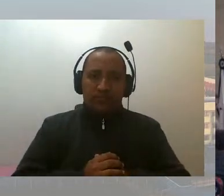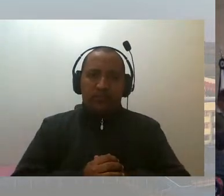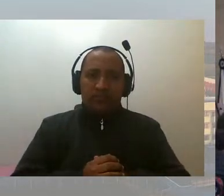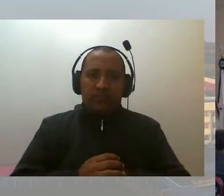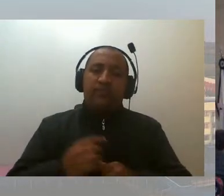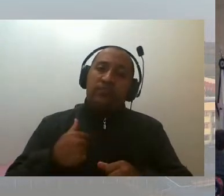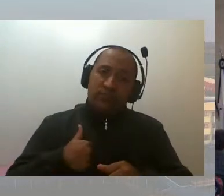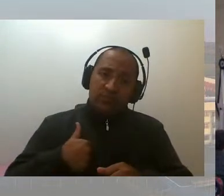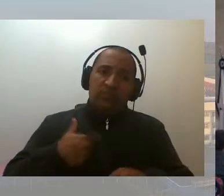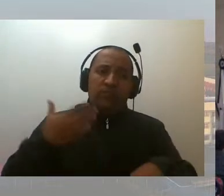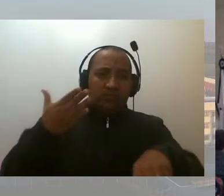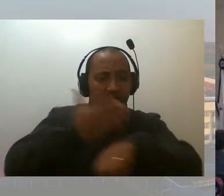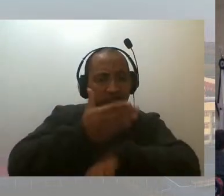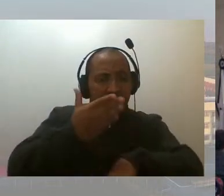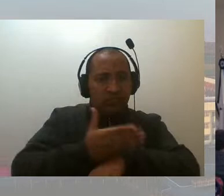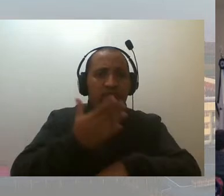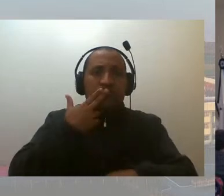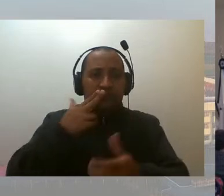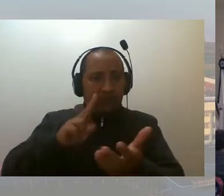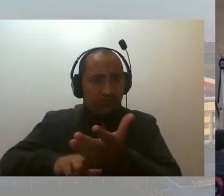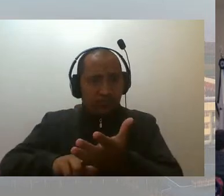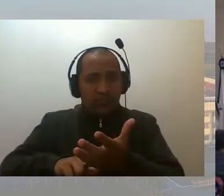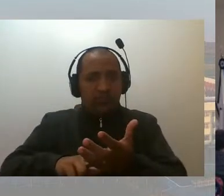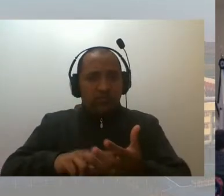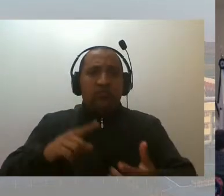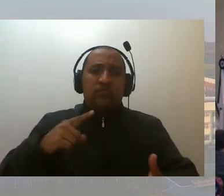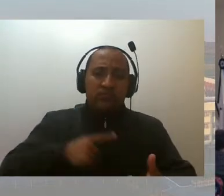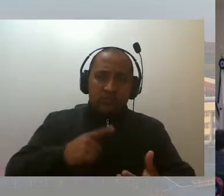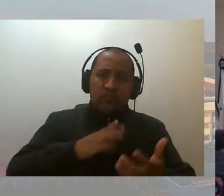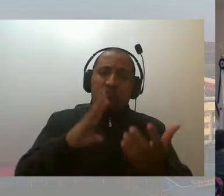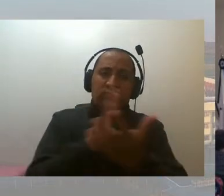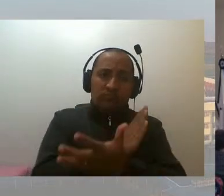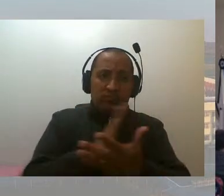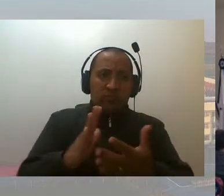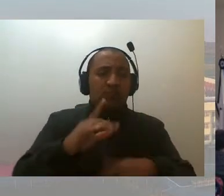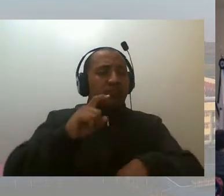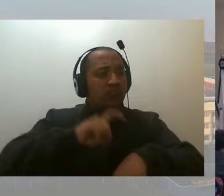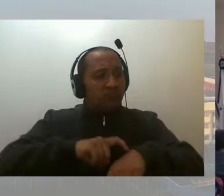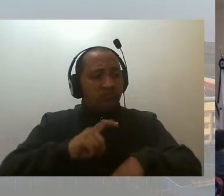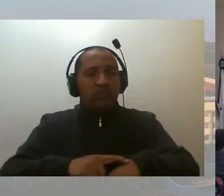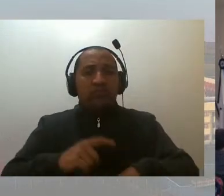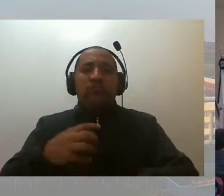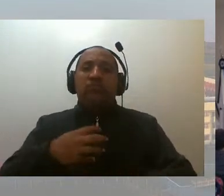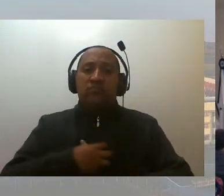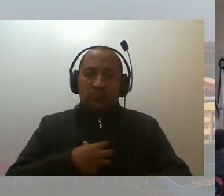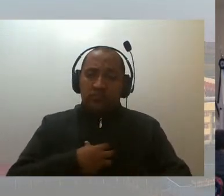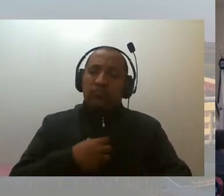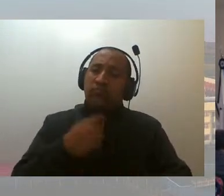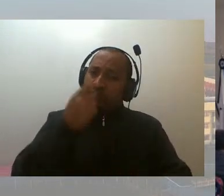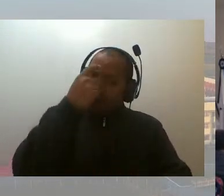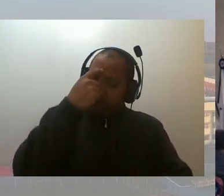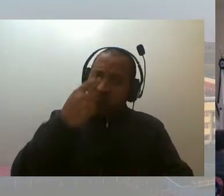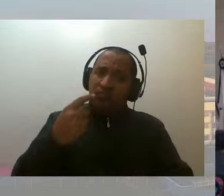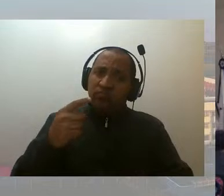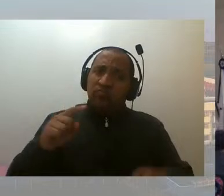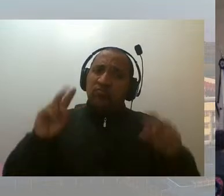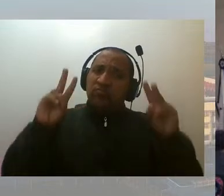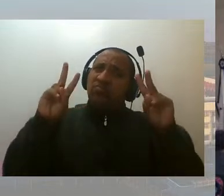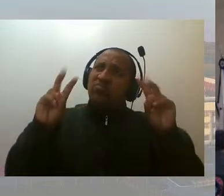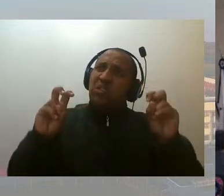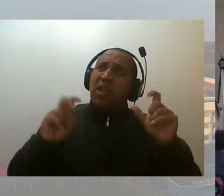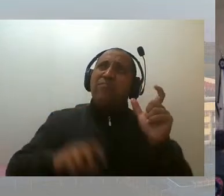eu participei daquela carta ali, né? Em alguns momentos, e eu achei no primeiro momento, o termo